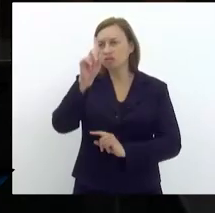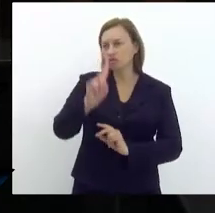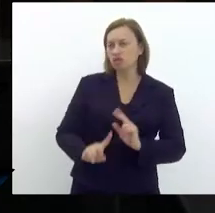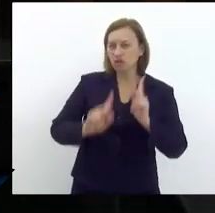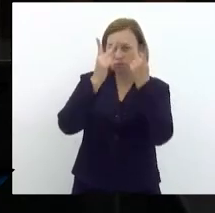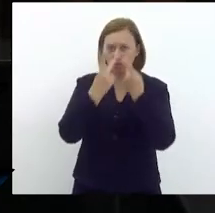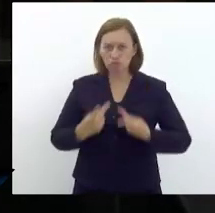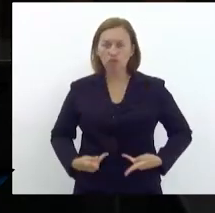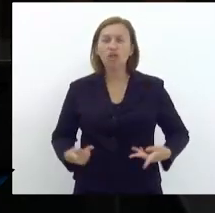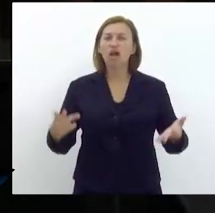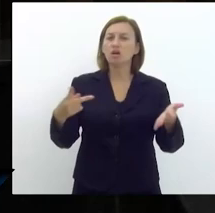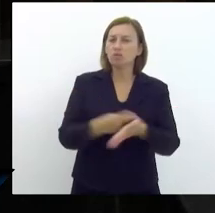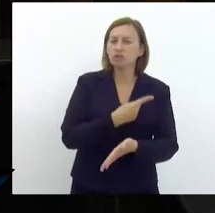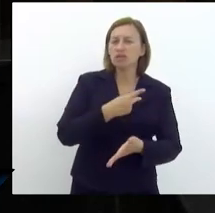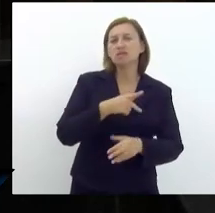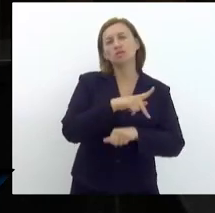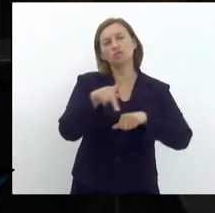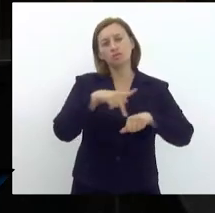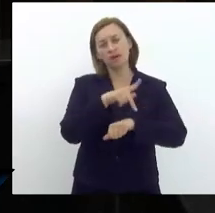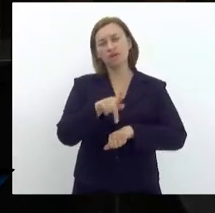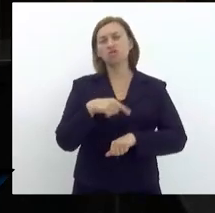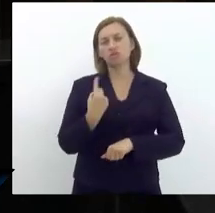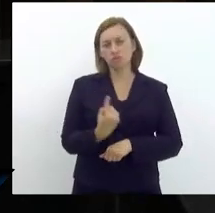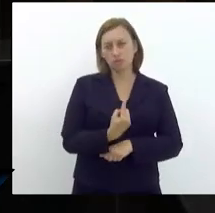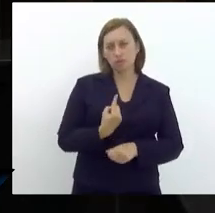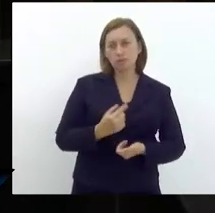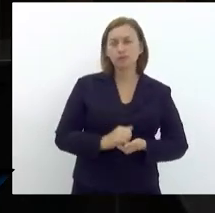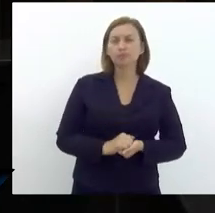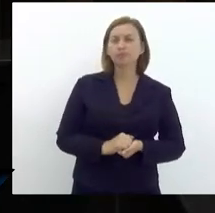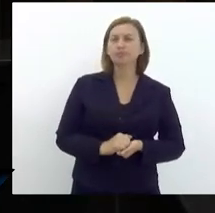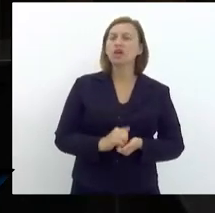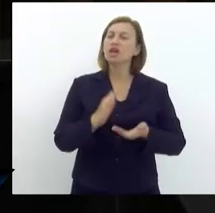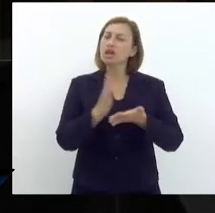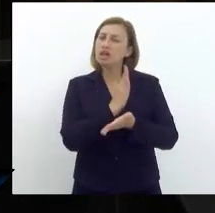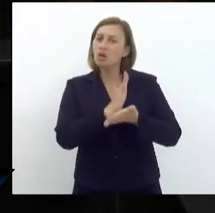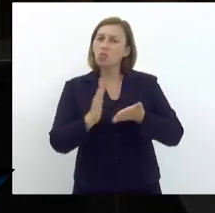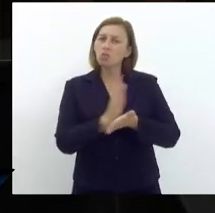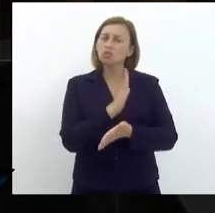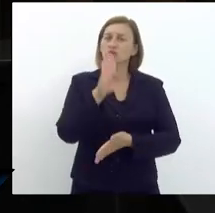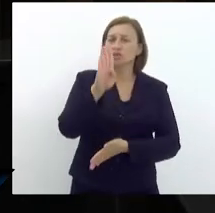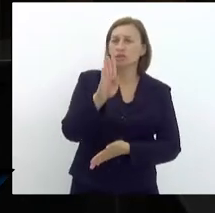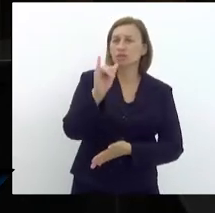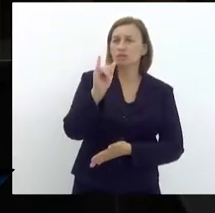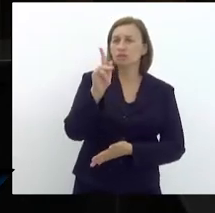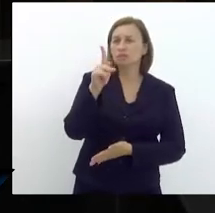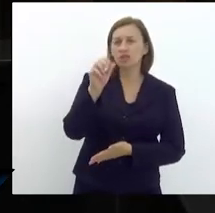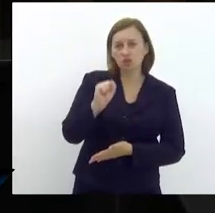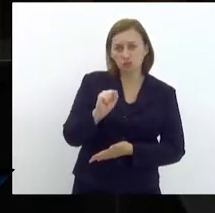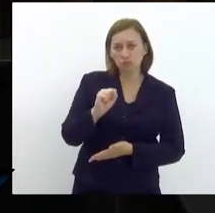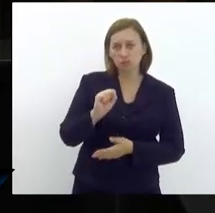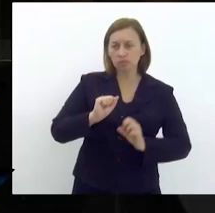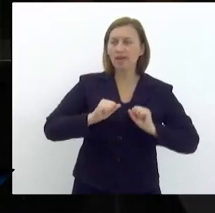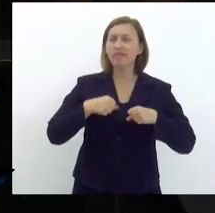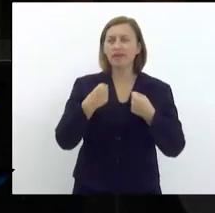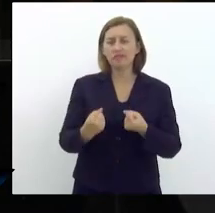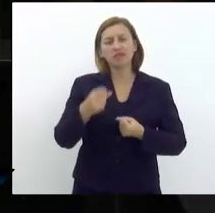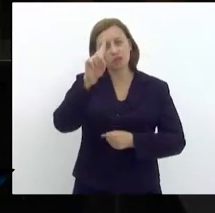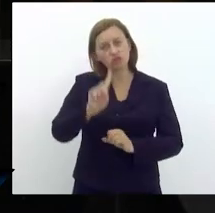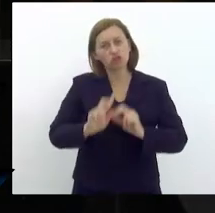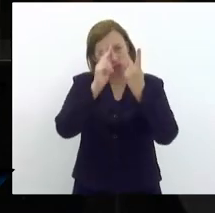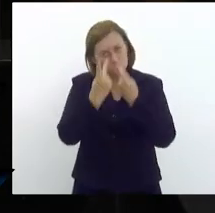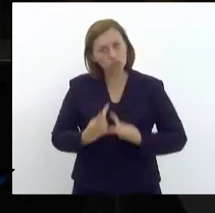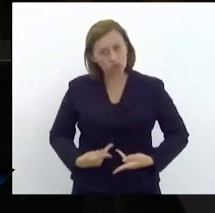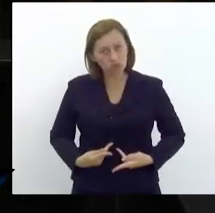aconteceram no nosso país em alguns bispos na defesa dos direitos